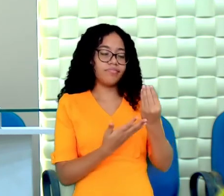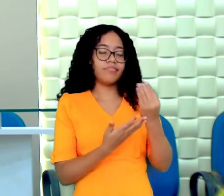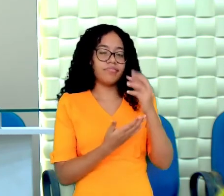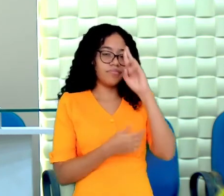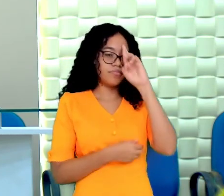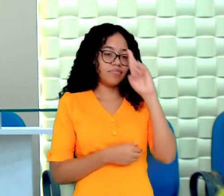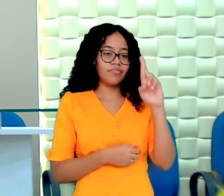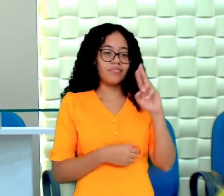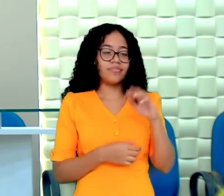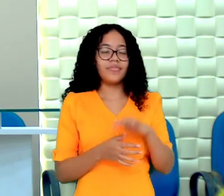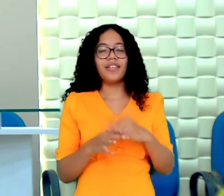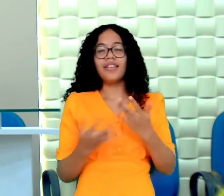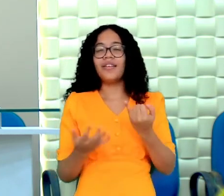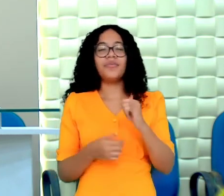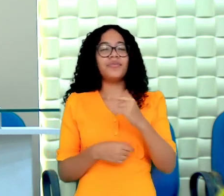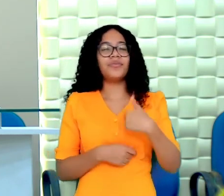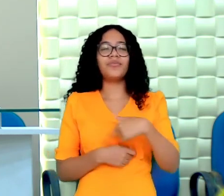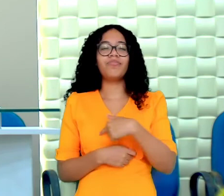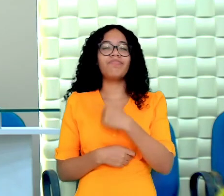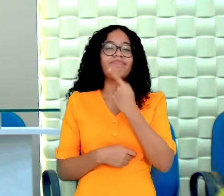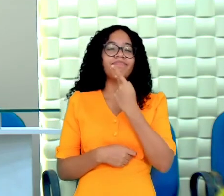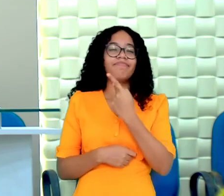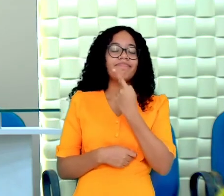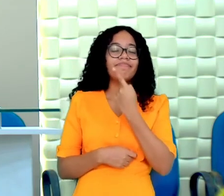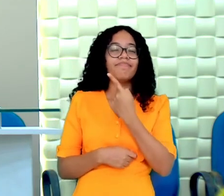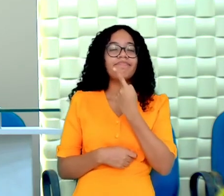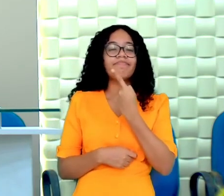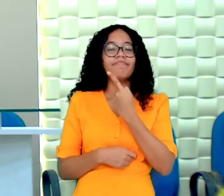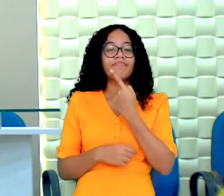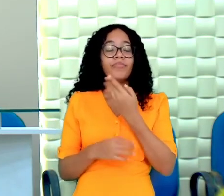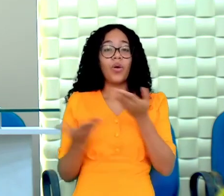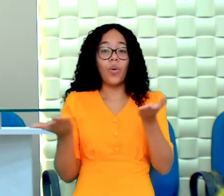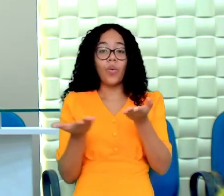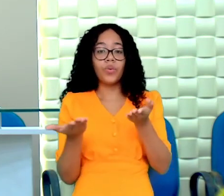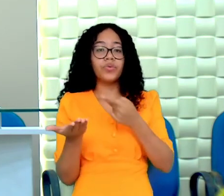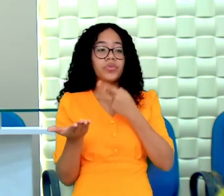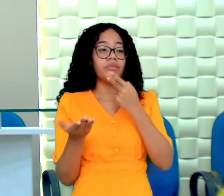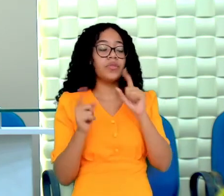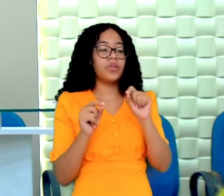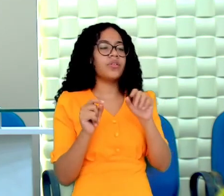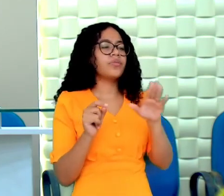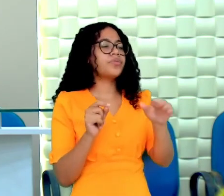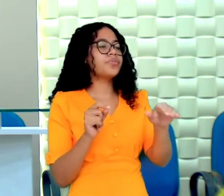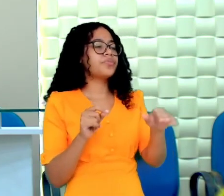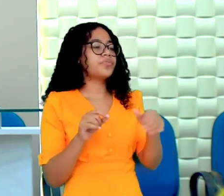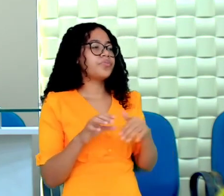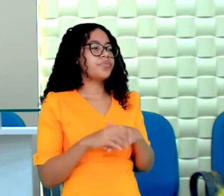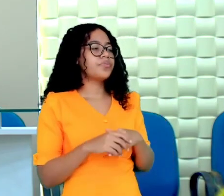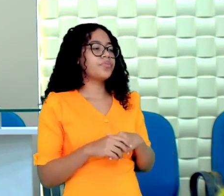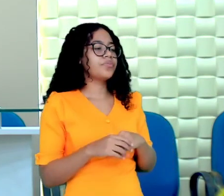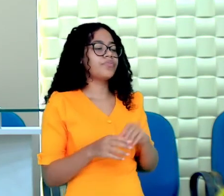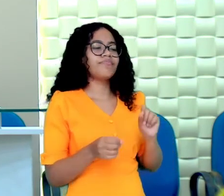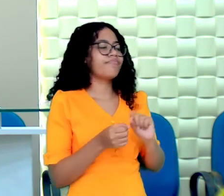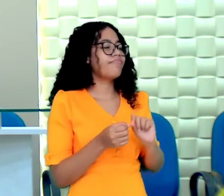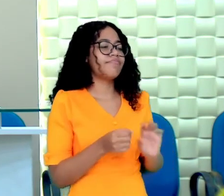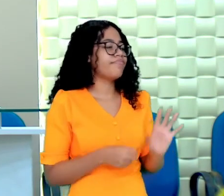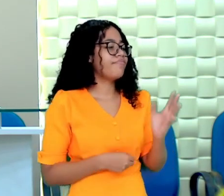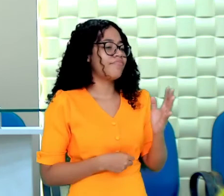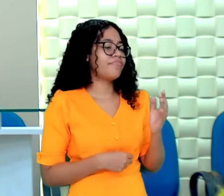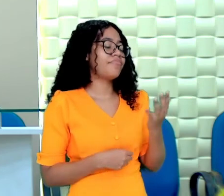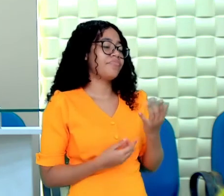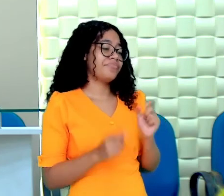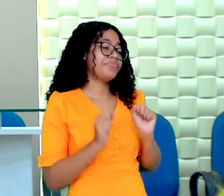se fôssemos falar disso, hoje quando se diz assim: irmão, não faça isso, isso